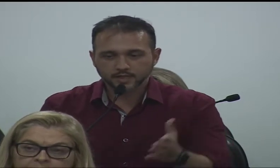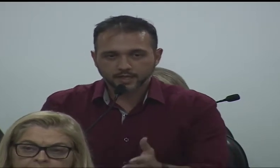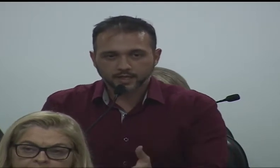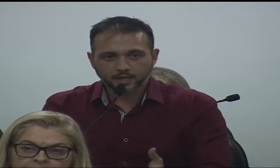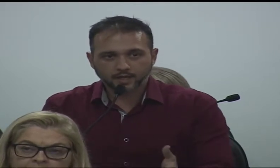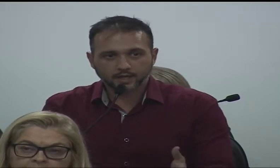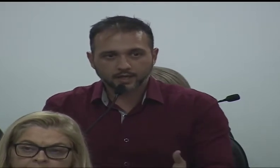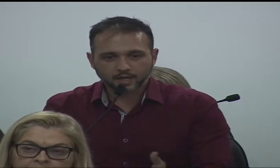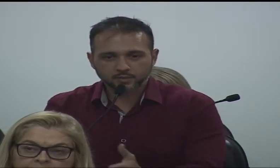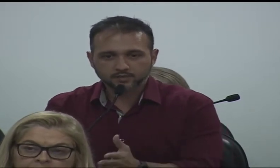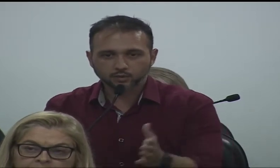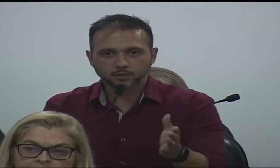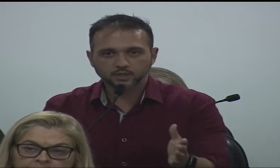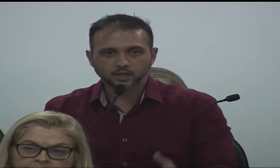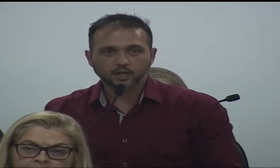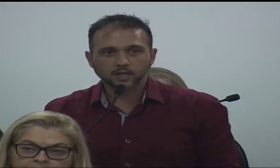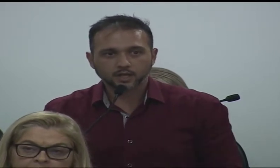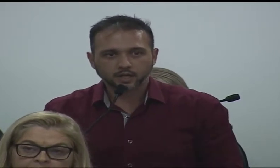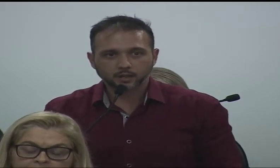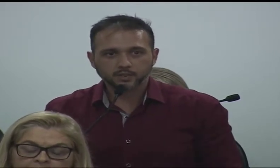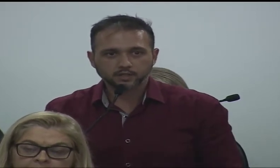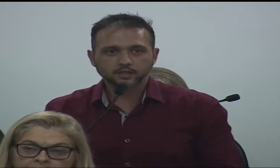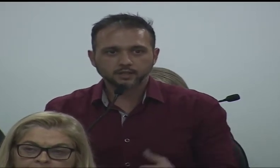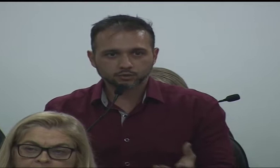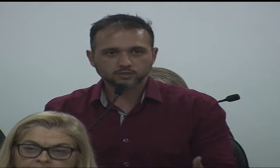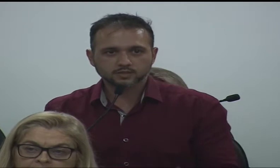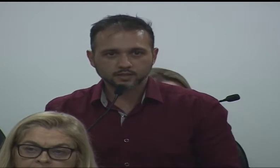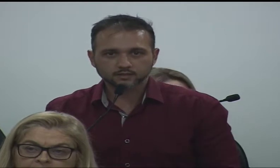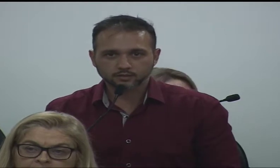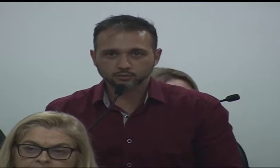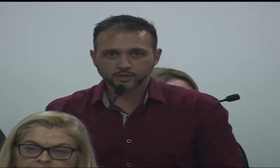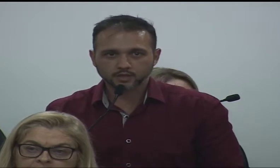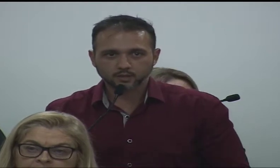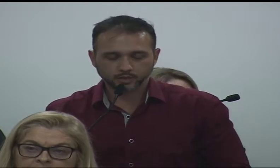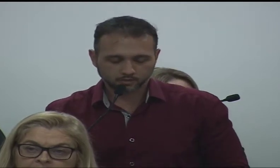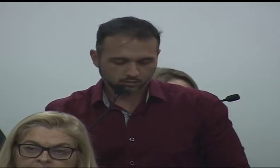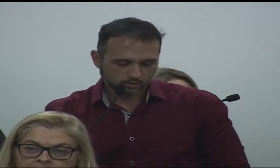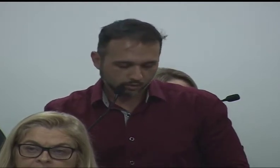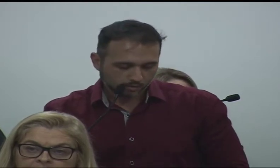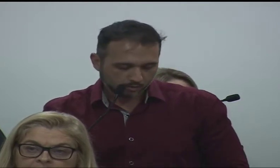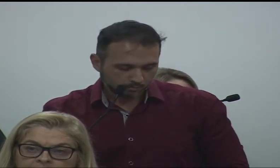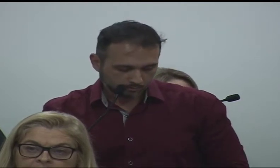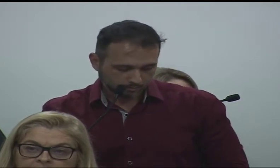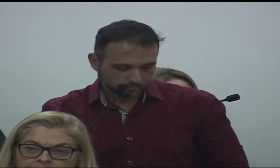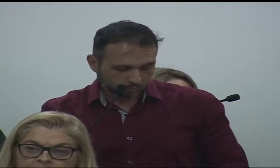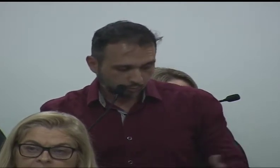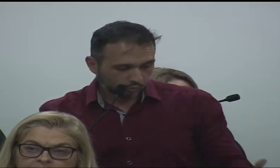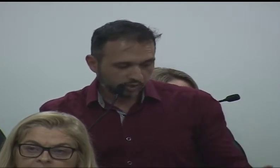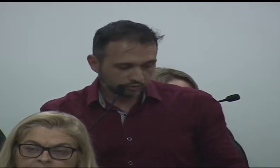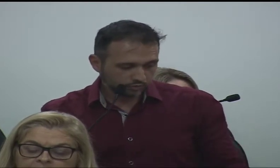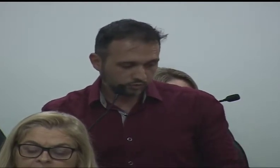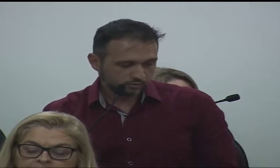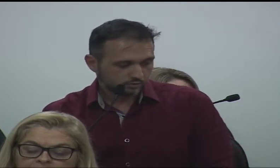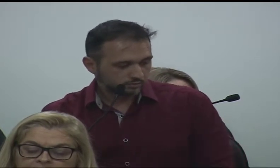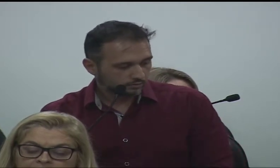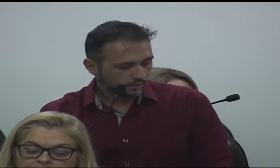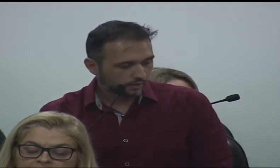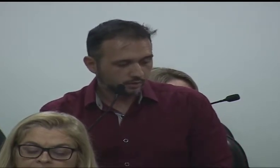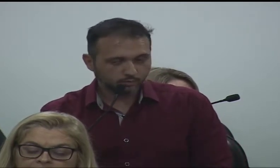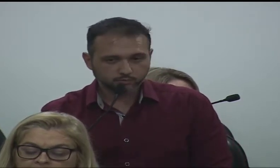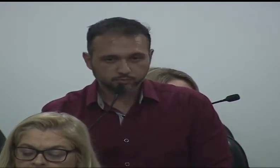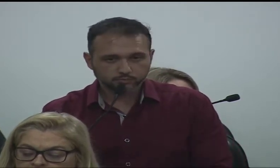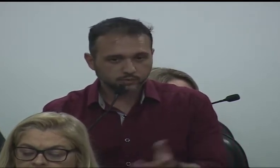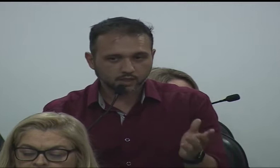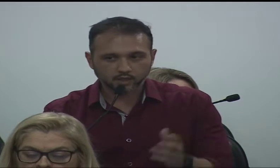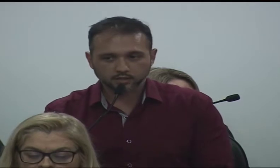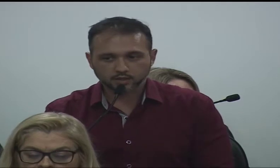isso acaba se tomando a medida da judicialização do medicamento. Por isso, né,